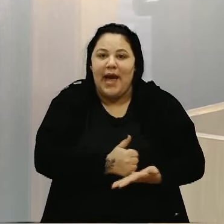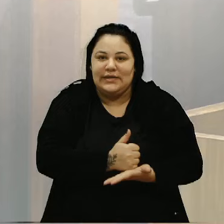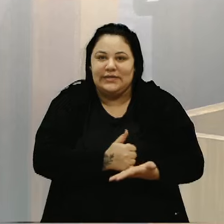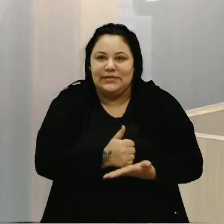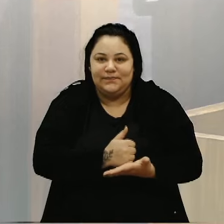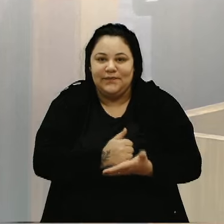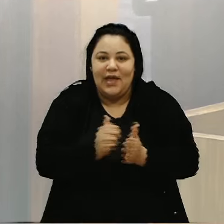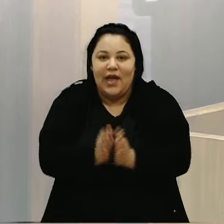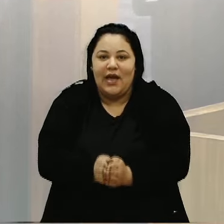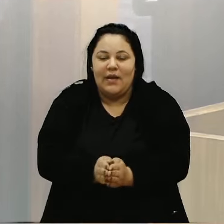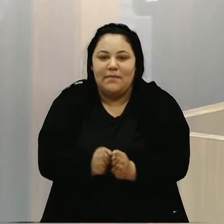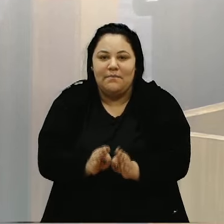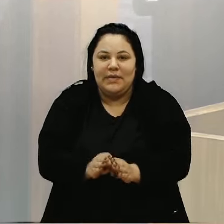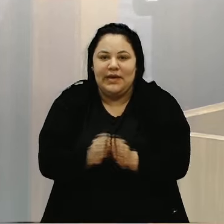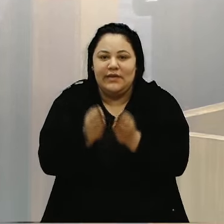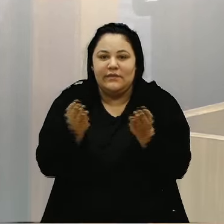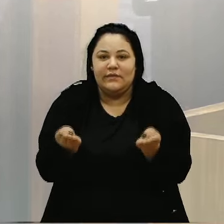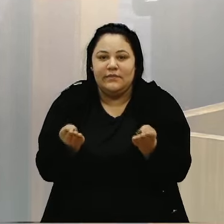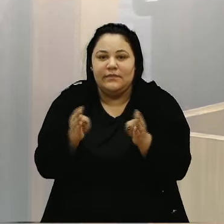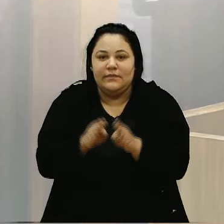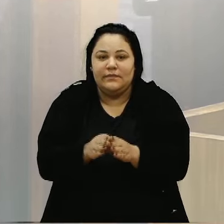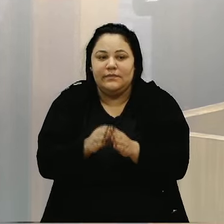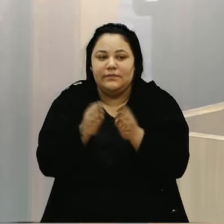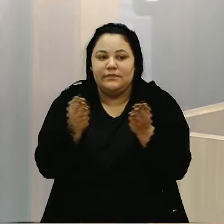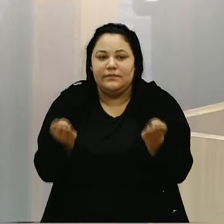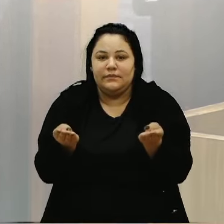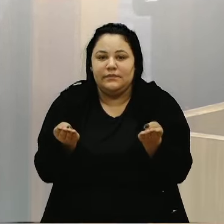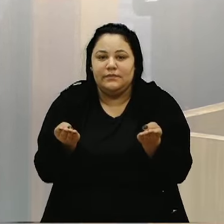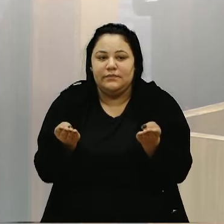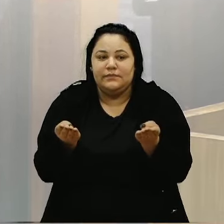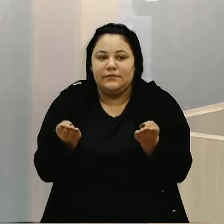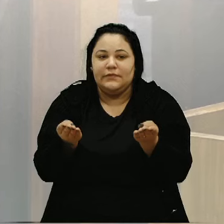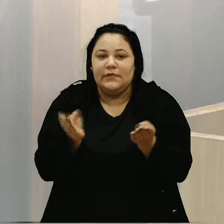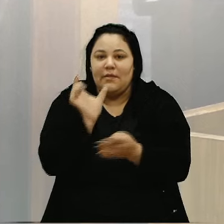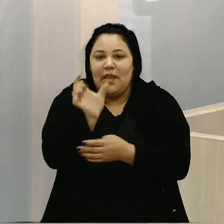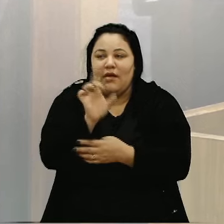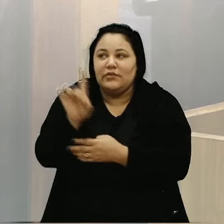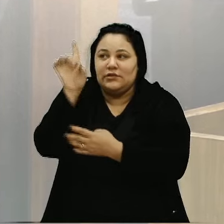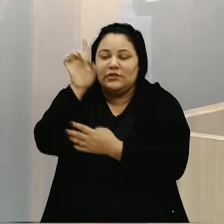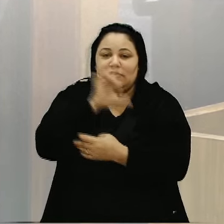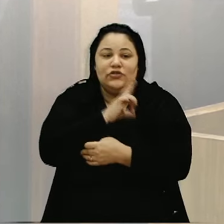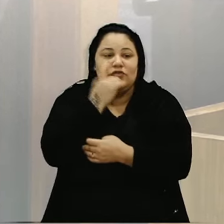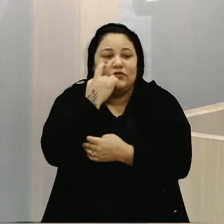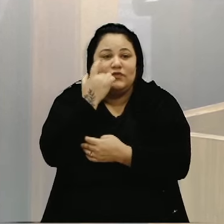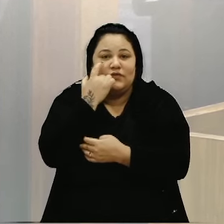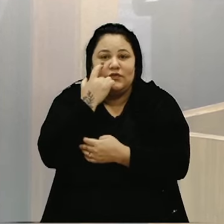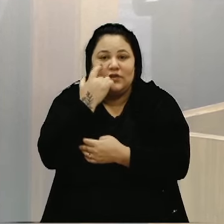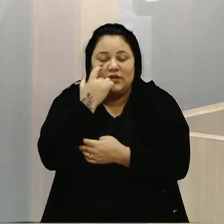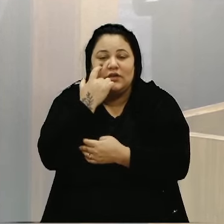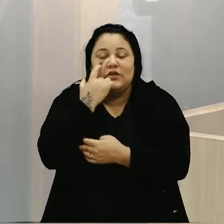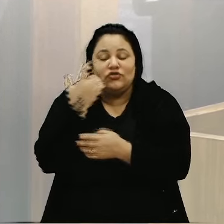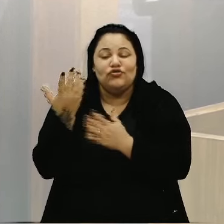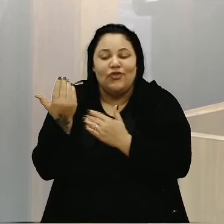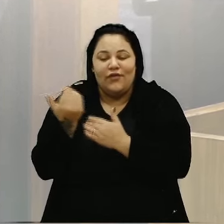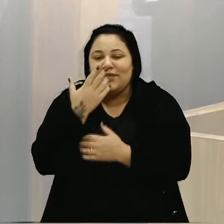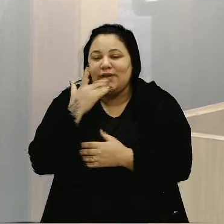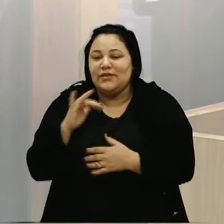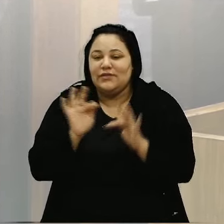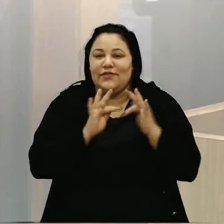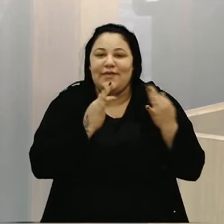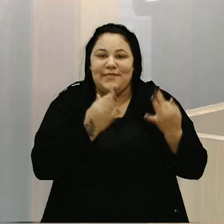Sagrada que é a palavra do senhor Temos visto jovens adolescentes crianças famílias sendo